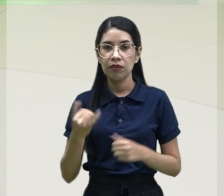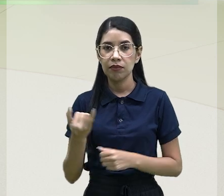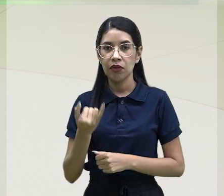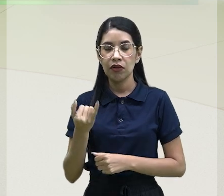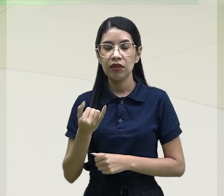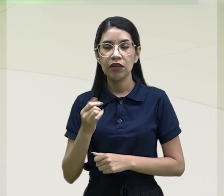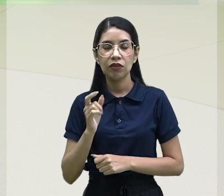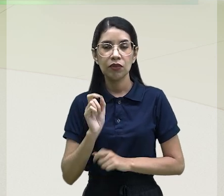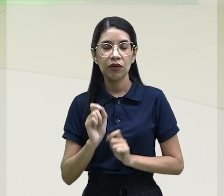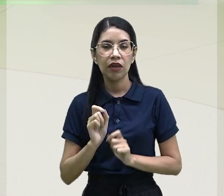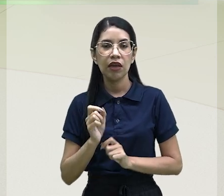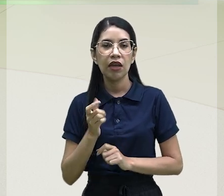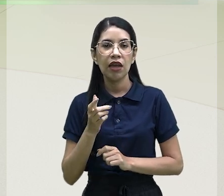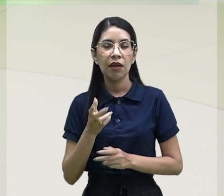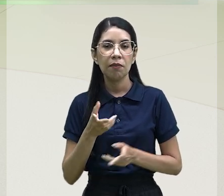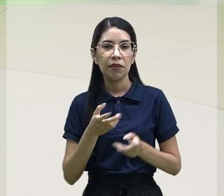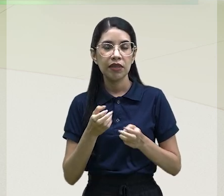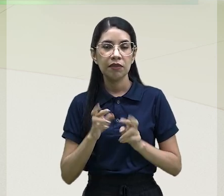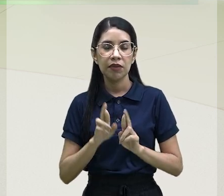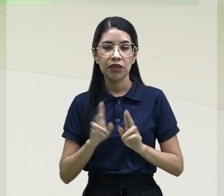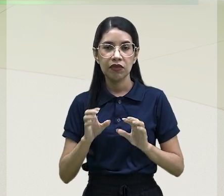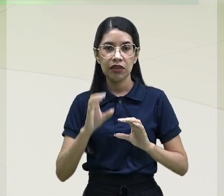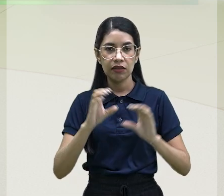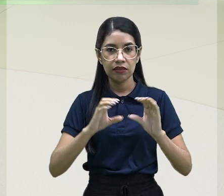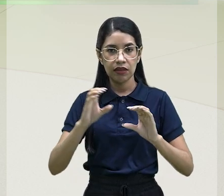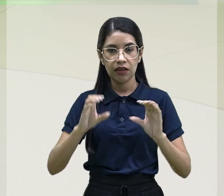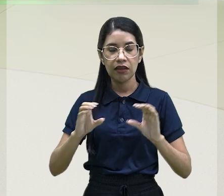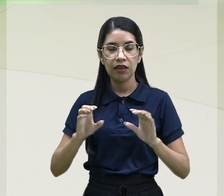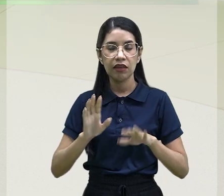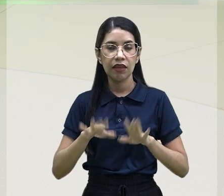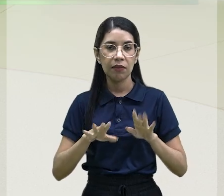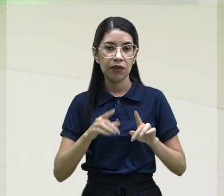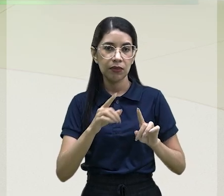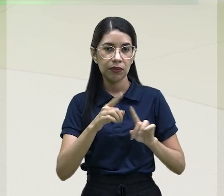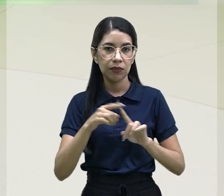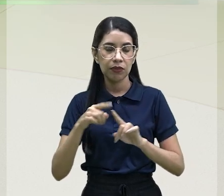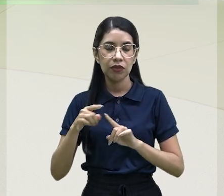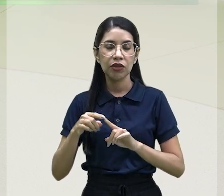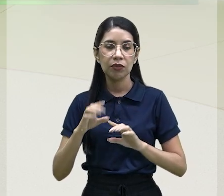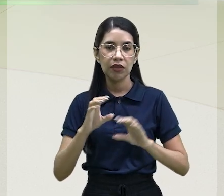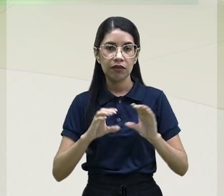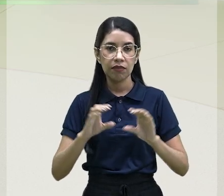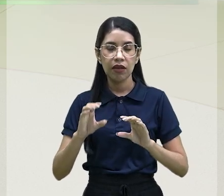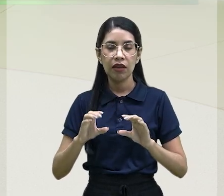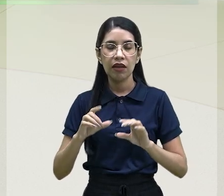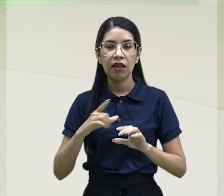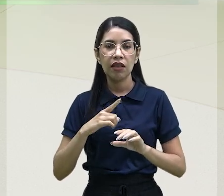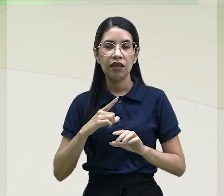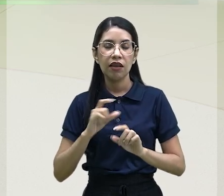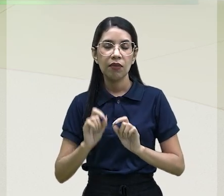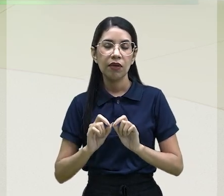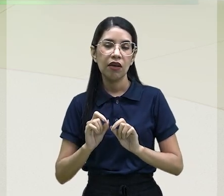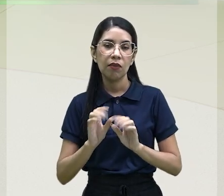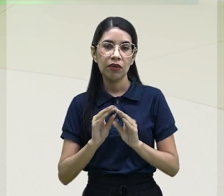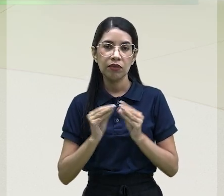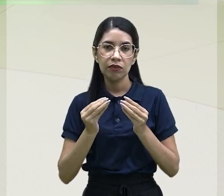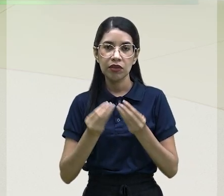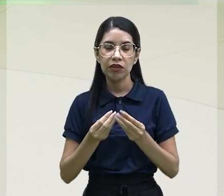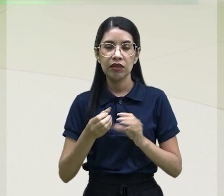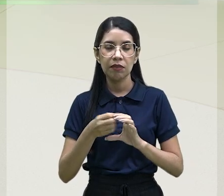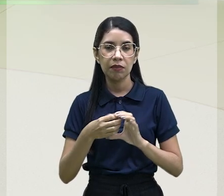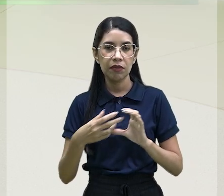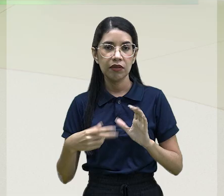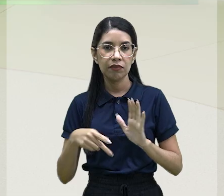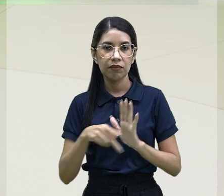é conseguir classificar essa cadeia e entender que, dependendo do tipo, né, de cadeia, esse composto vai ter